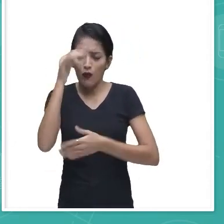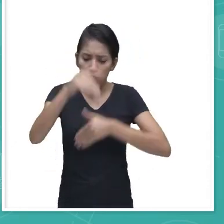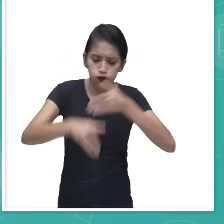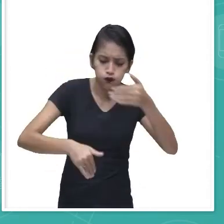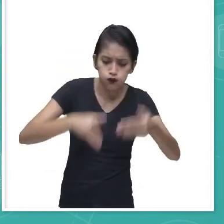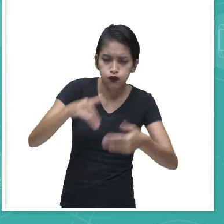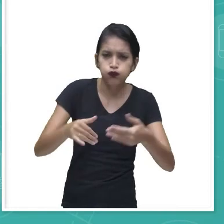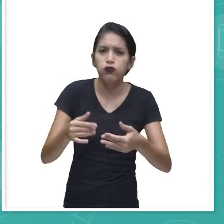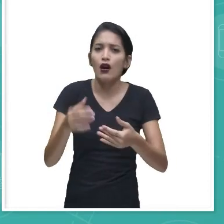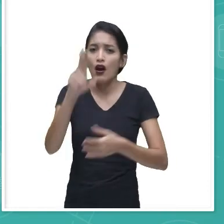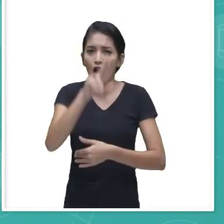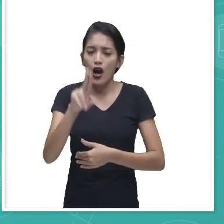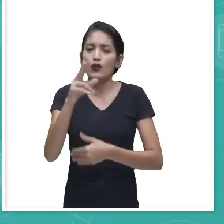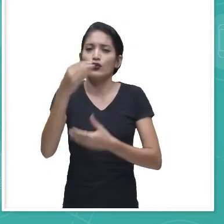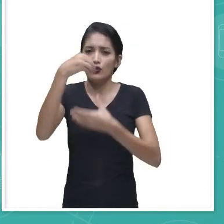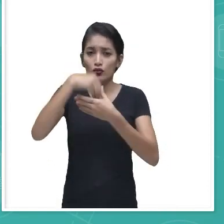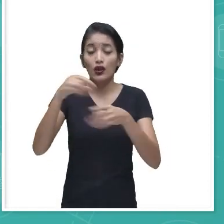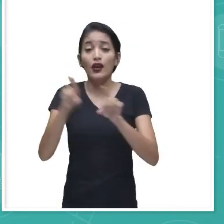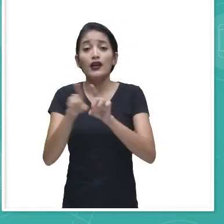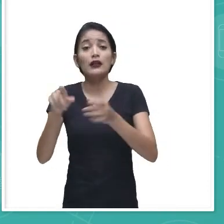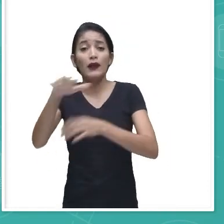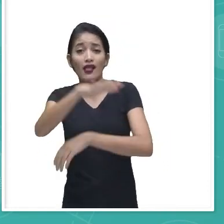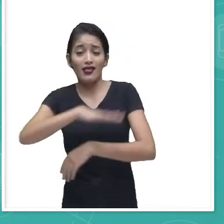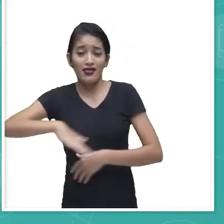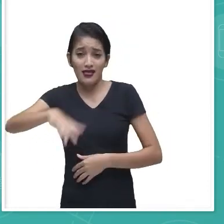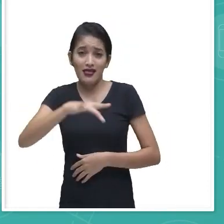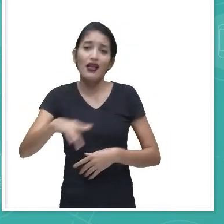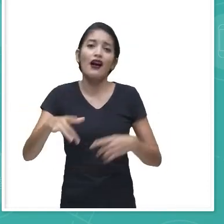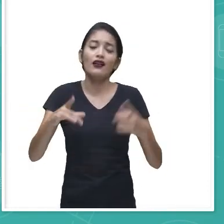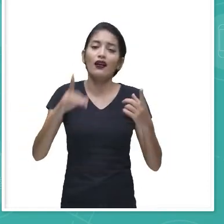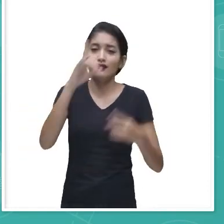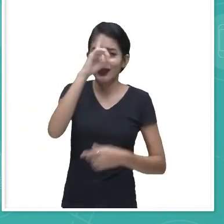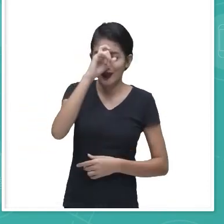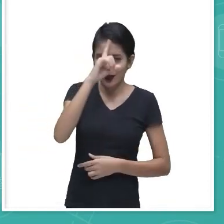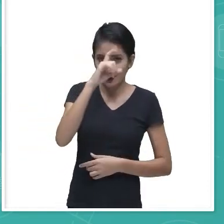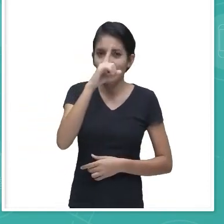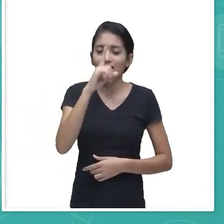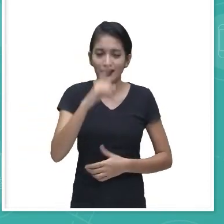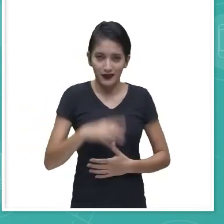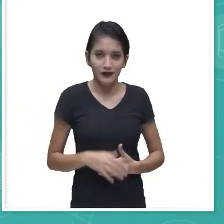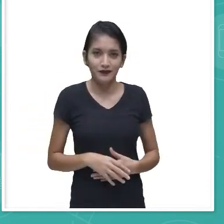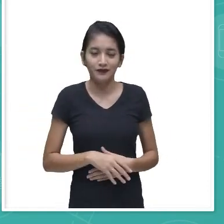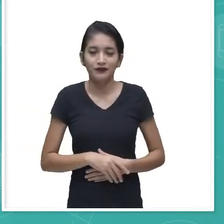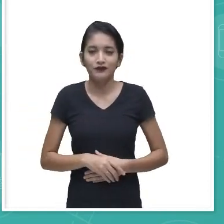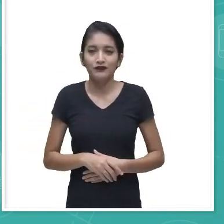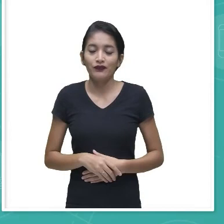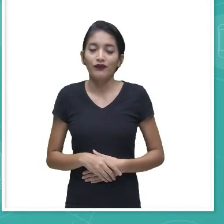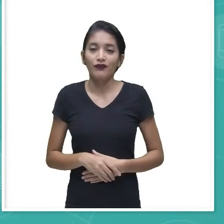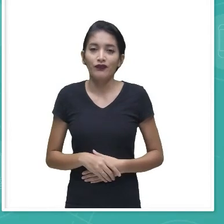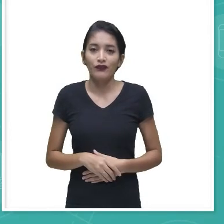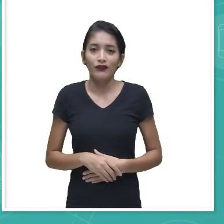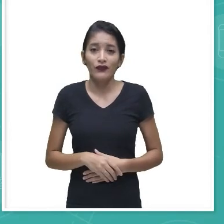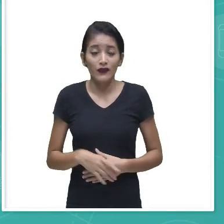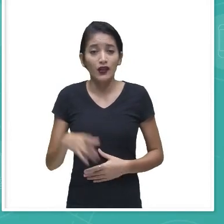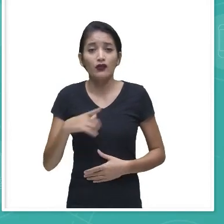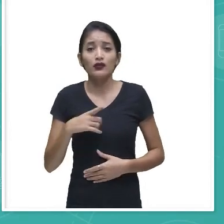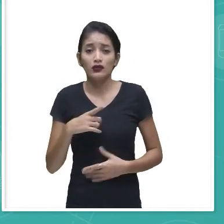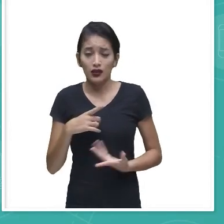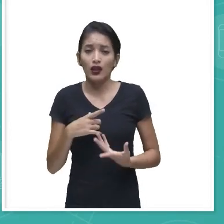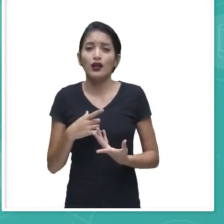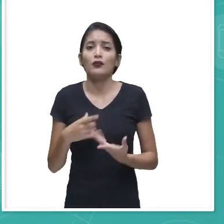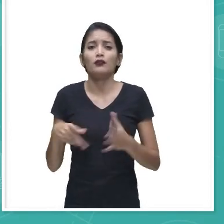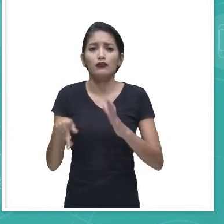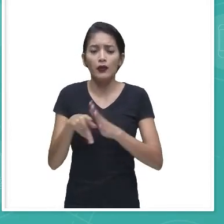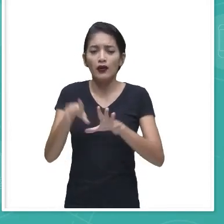de oxigênio hospitalares, né, que são utilizados para fins ali medicamentosos, tá? Então, aqui a gente tem um cilindro de